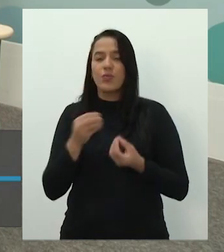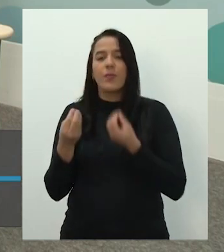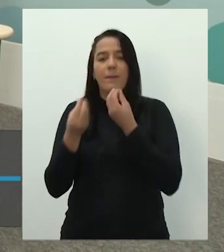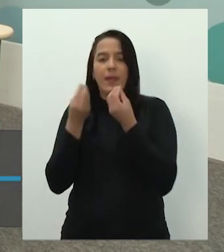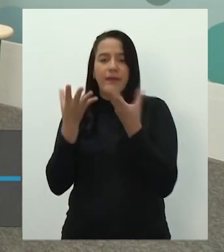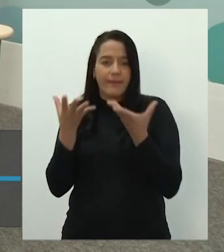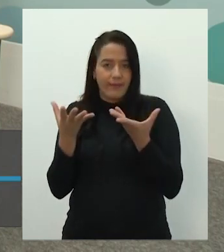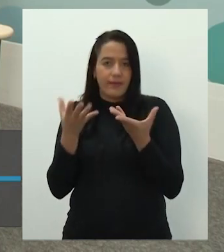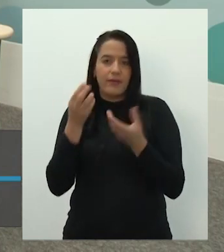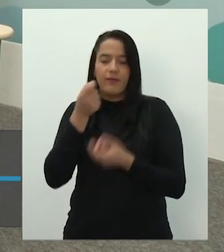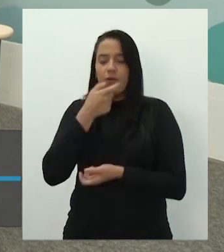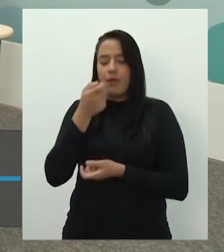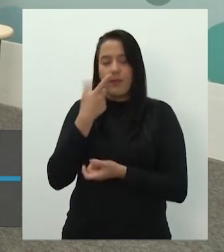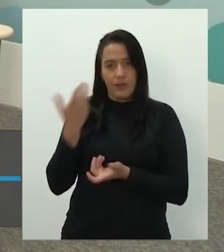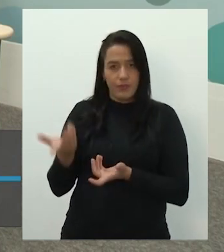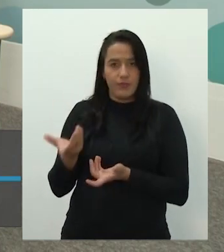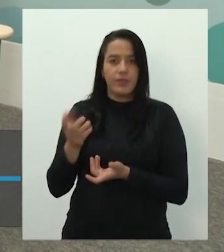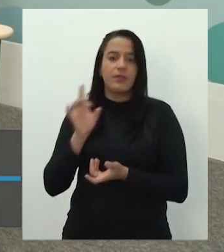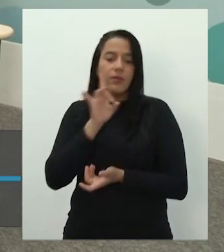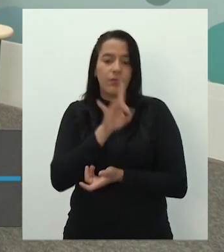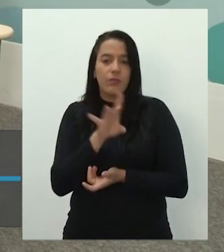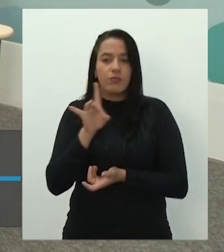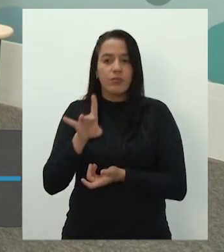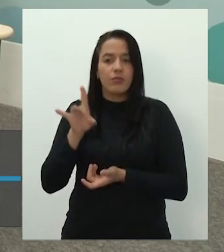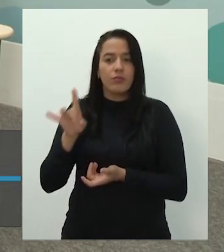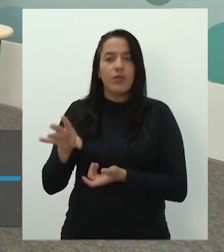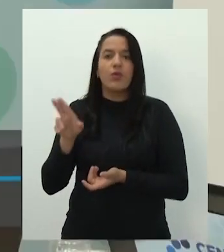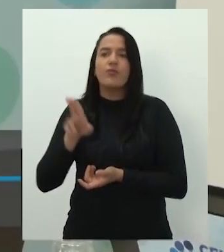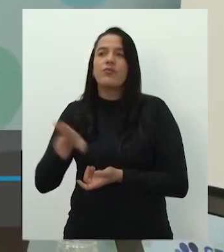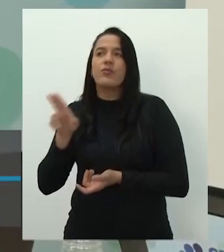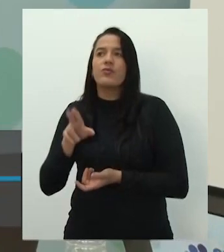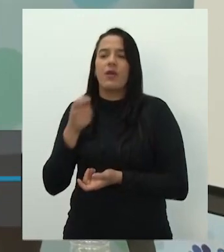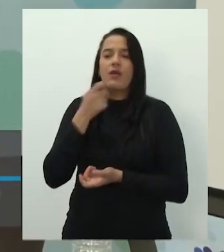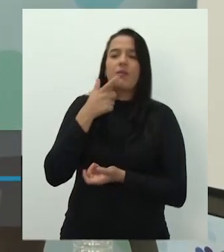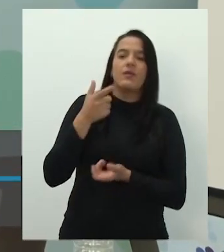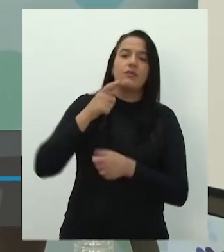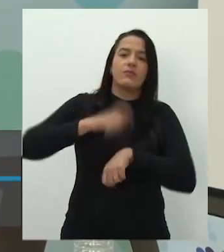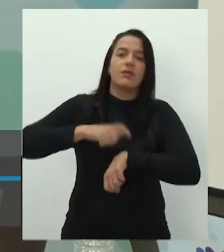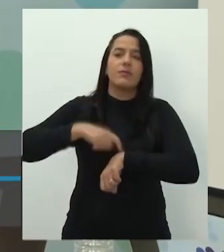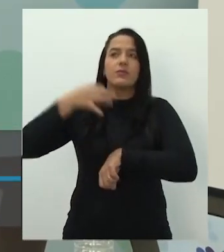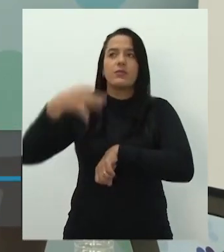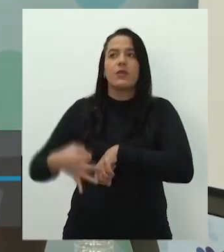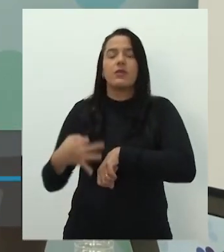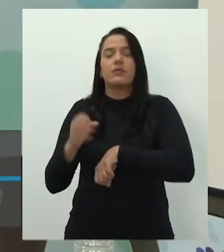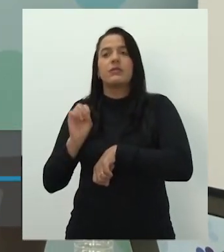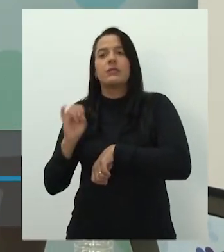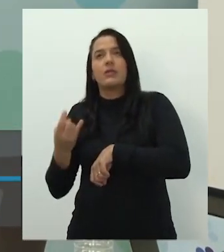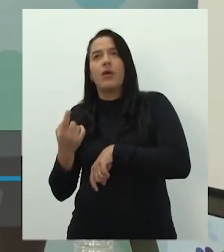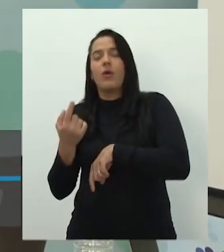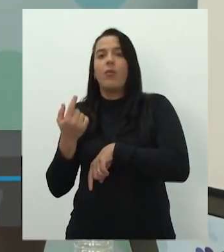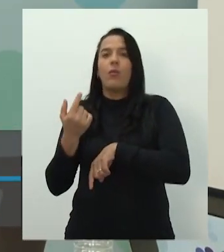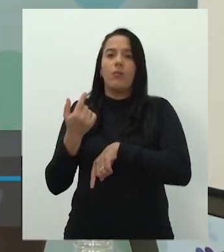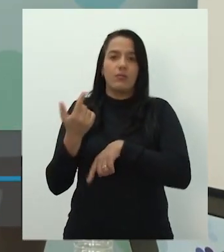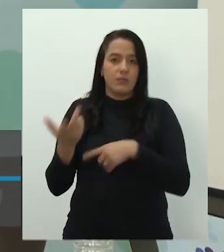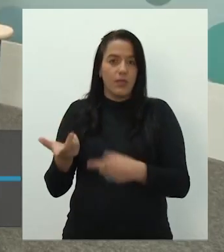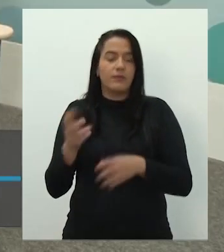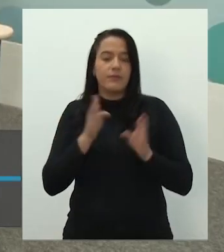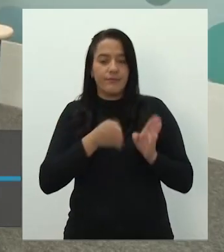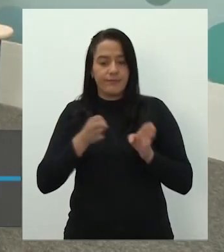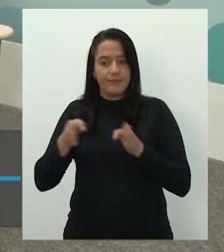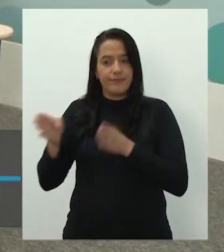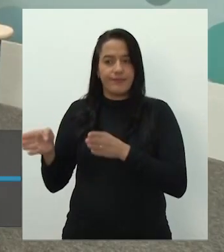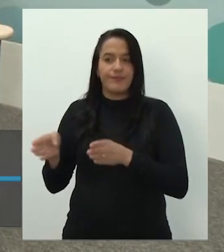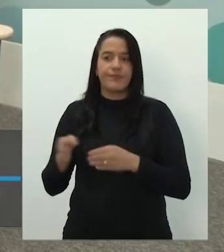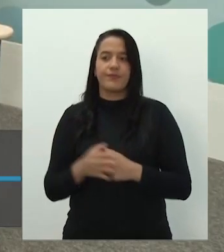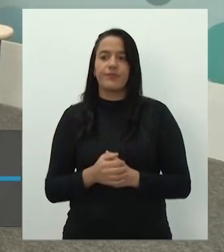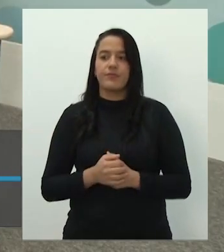o remédio? A função social de, olha, você usar esse remédio da função certa vai funcionar. Se não, as consequências são estas. Eu acho que